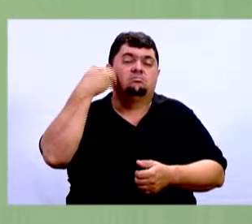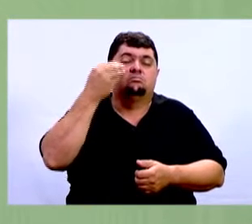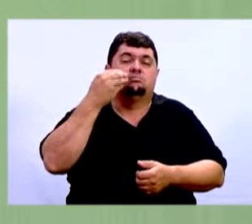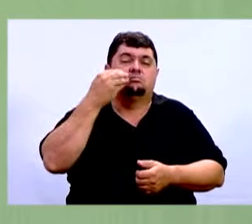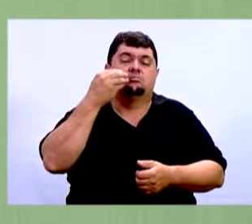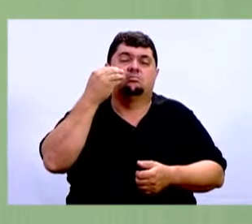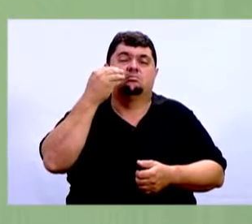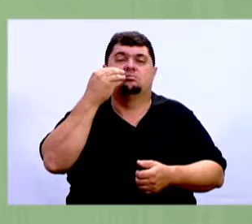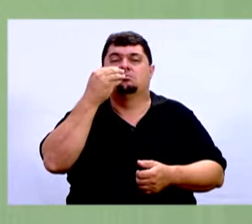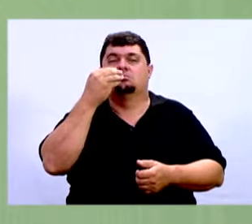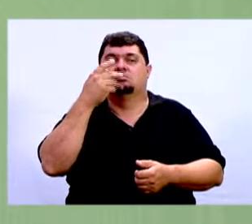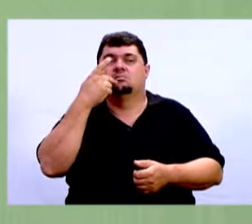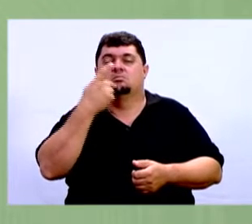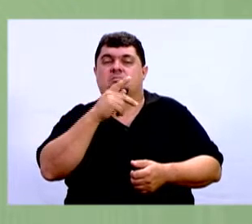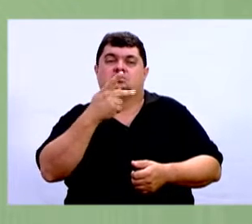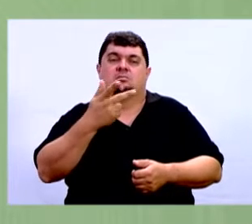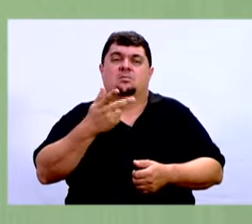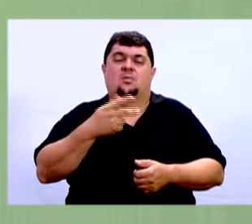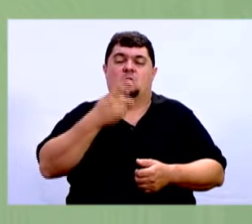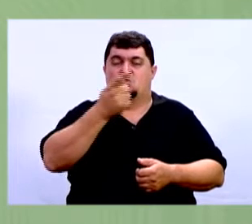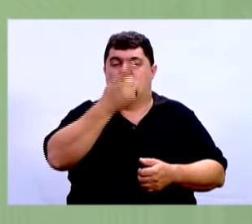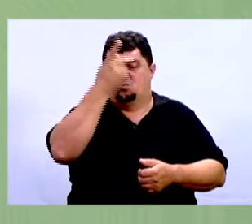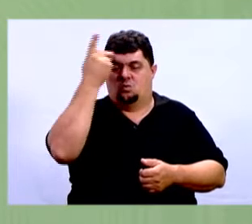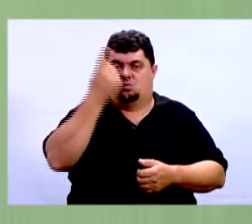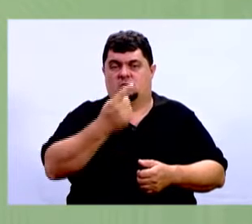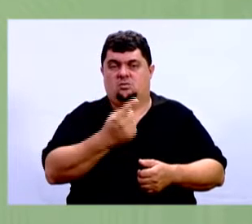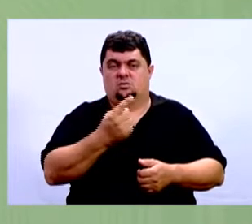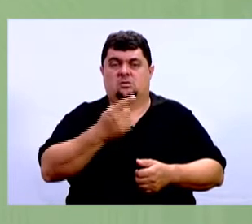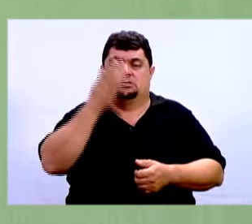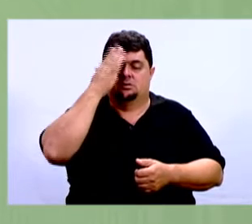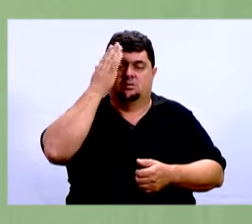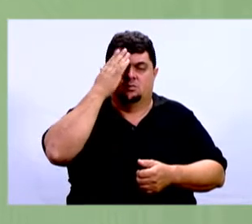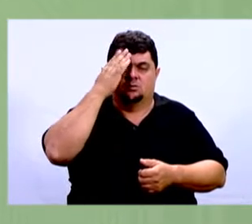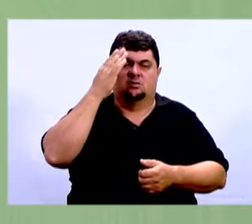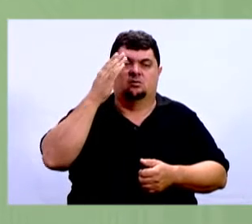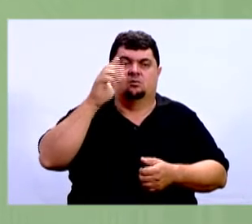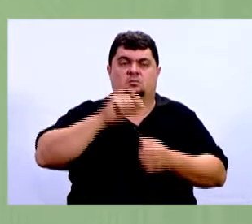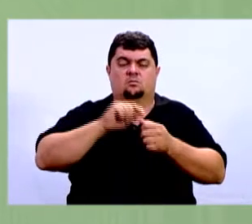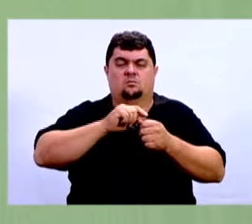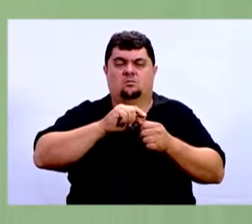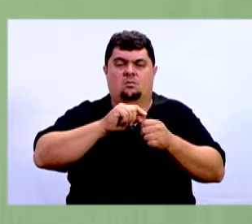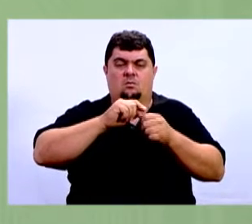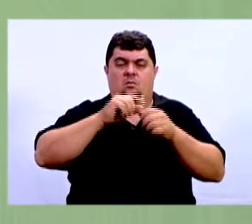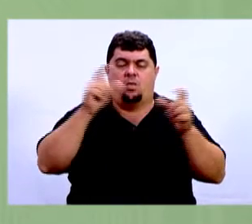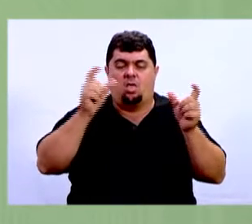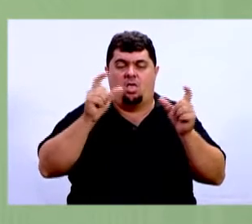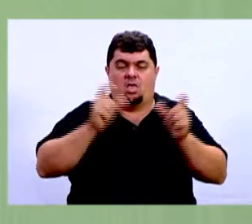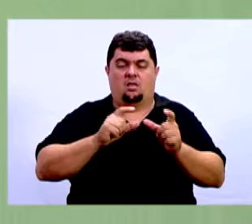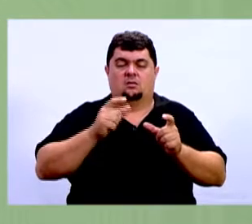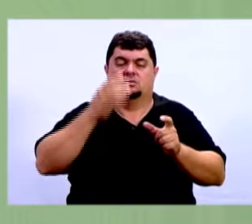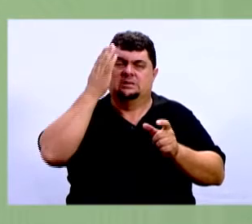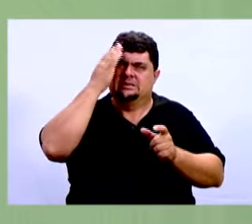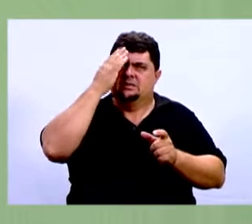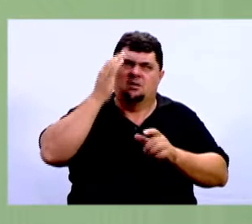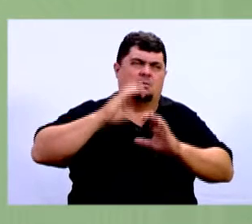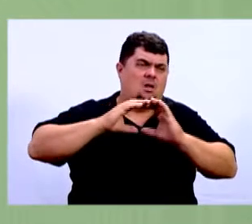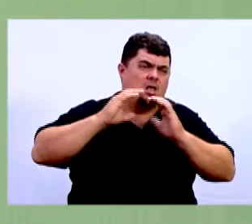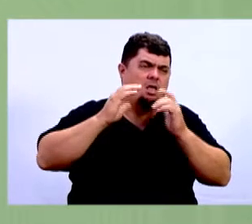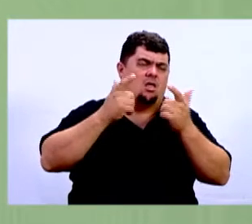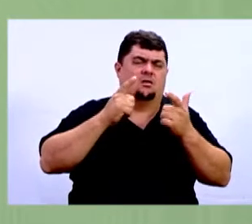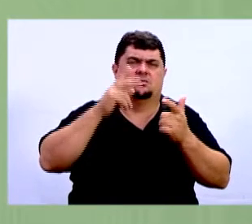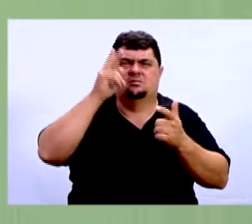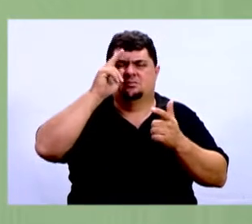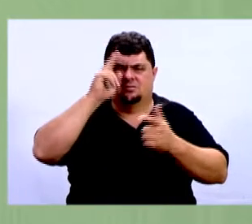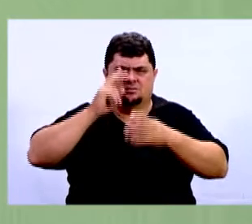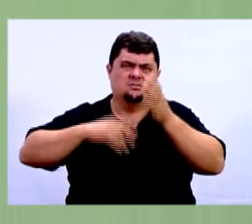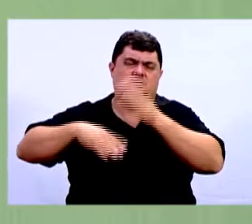uma pesquisa que você entrevista uma única pessoa e faça uma análise de discurso. E aí você vai compreender um aspecto